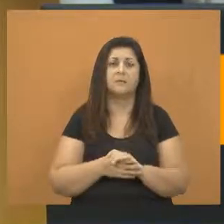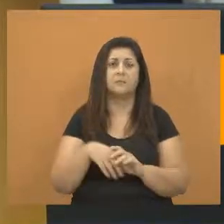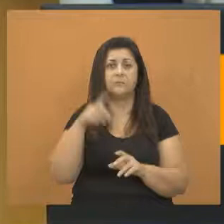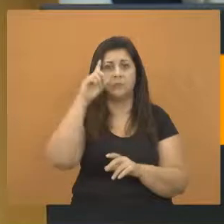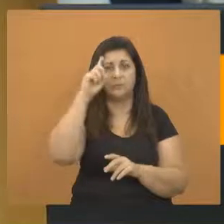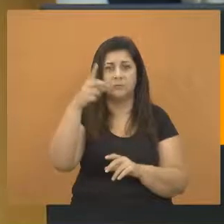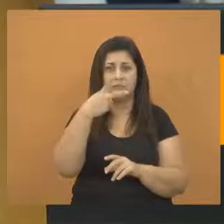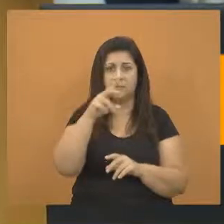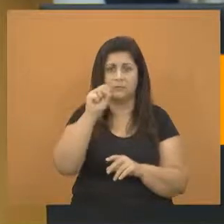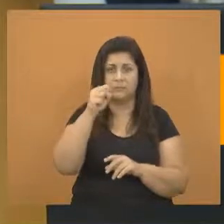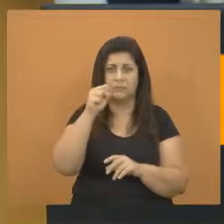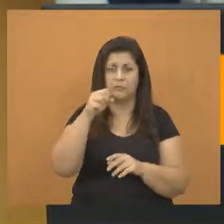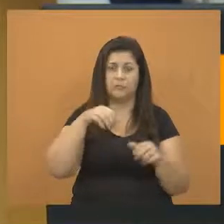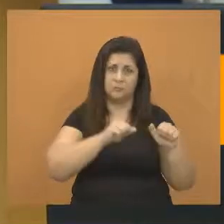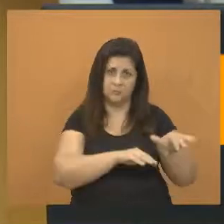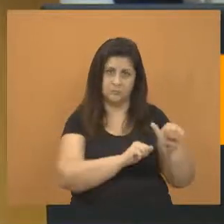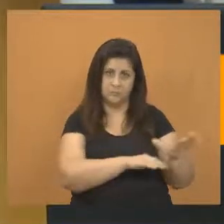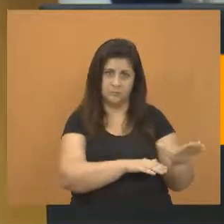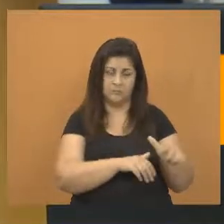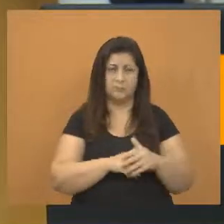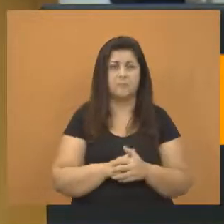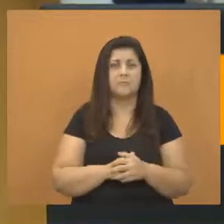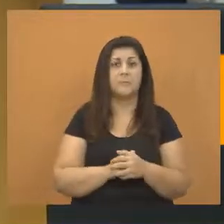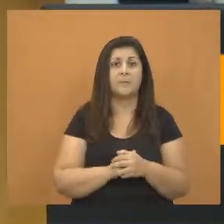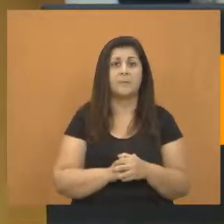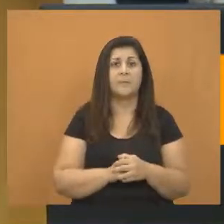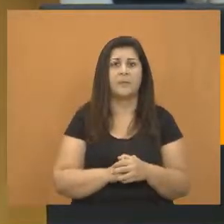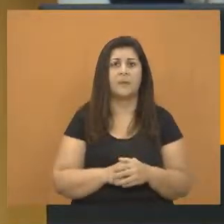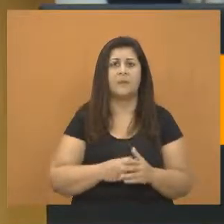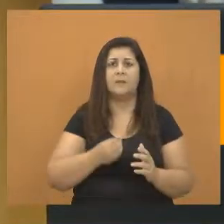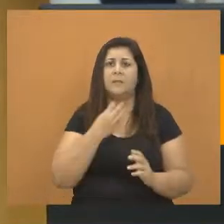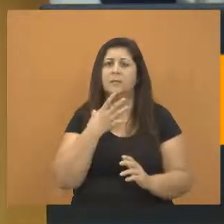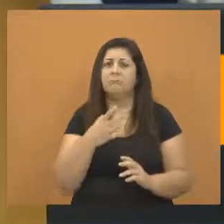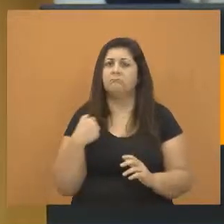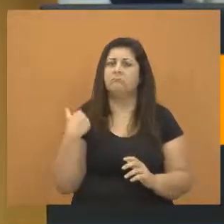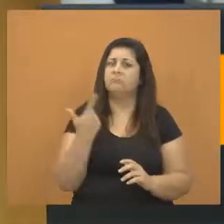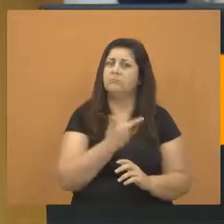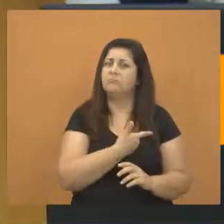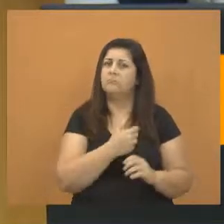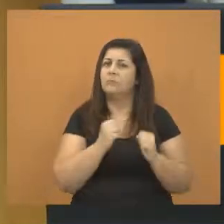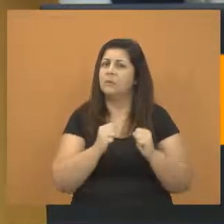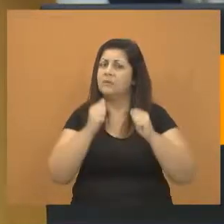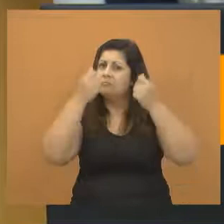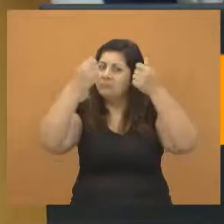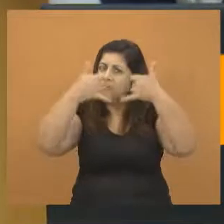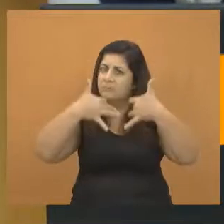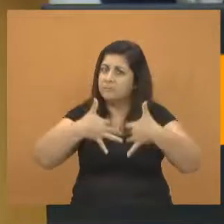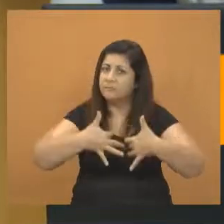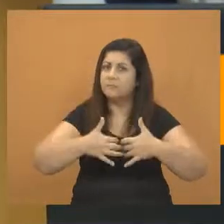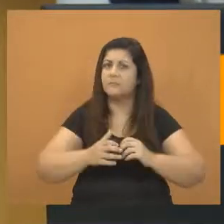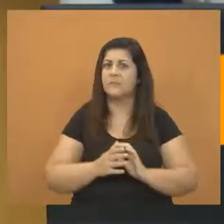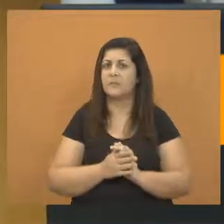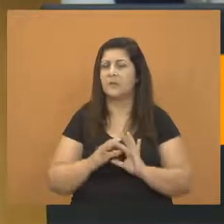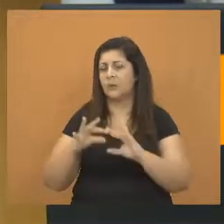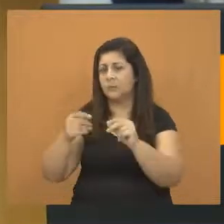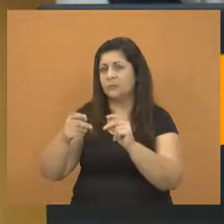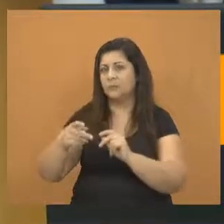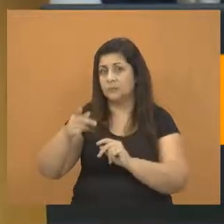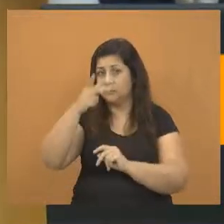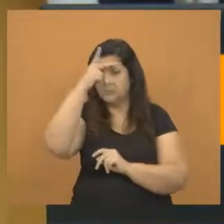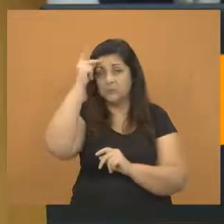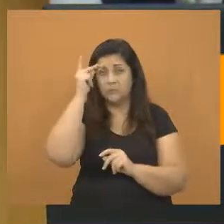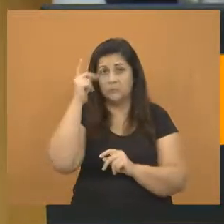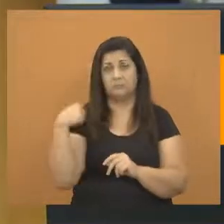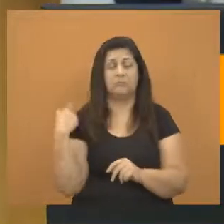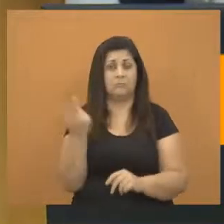28 de setembro. E é bom que a gente possa esclarecer às pessoas que nós,